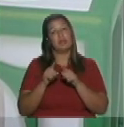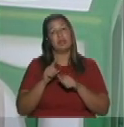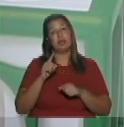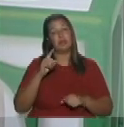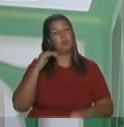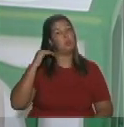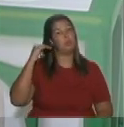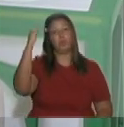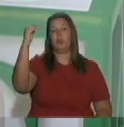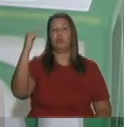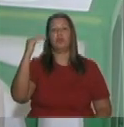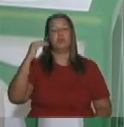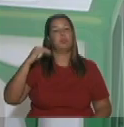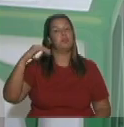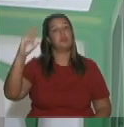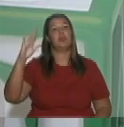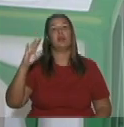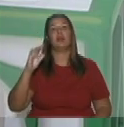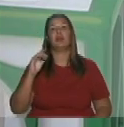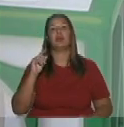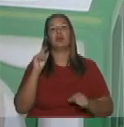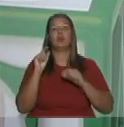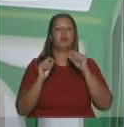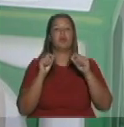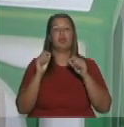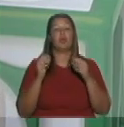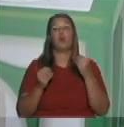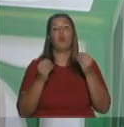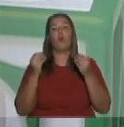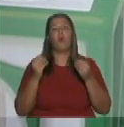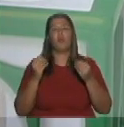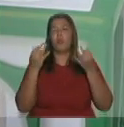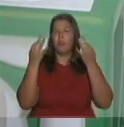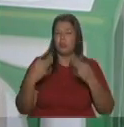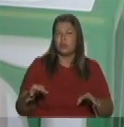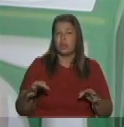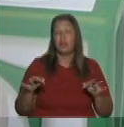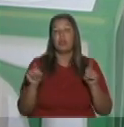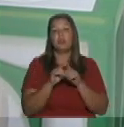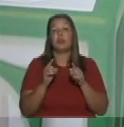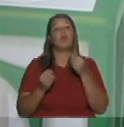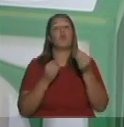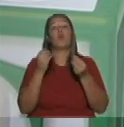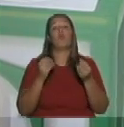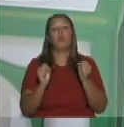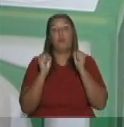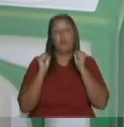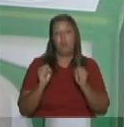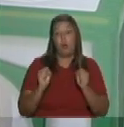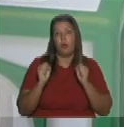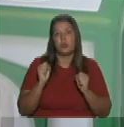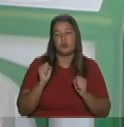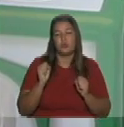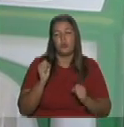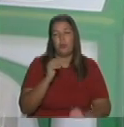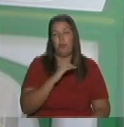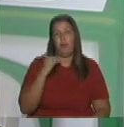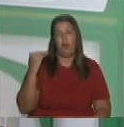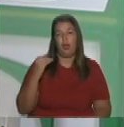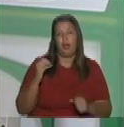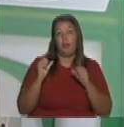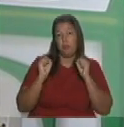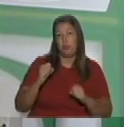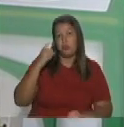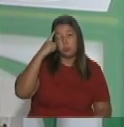um dos que estão no topo da lista é como me machucar e formas de suicídio, formas que eu posso me